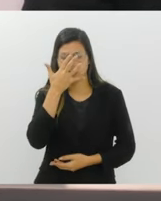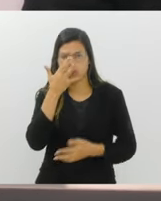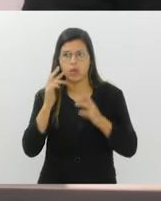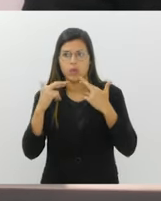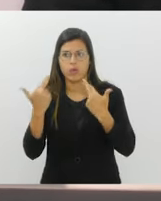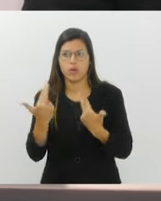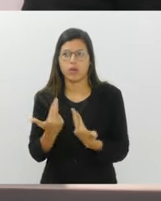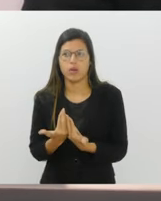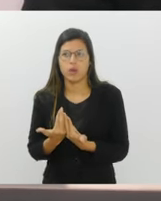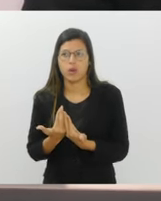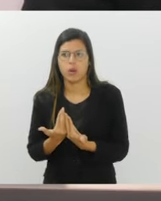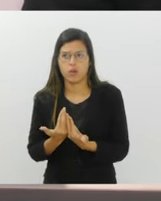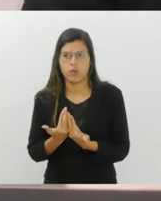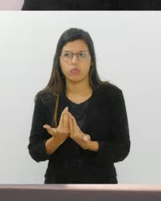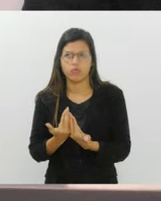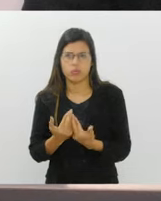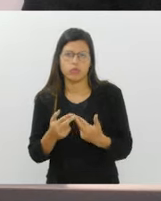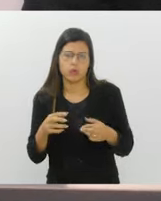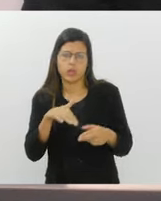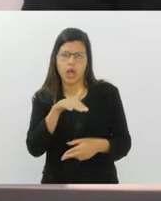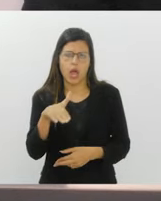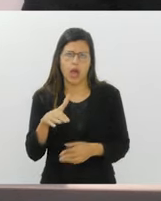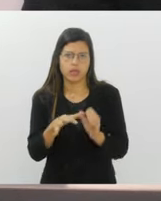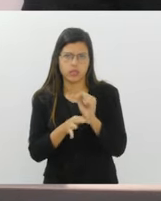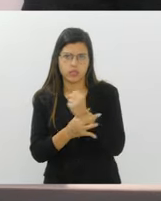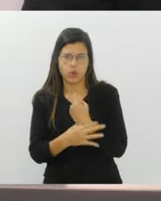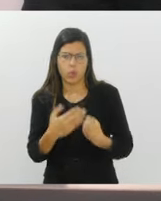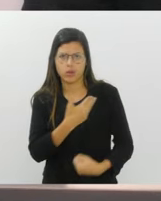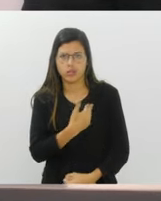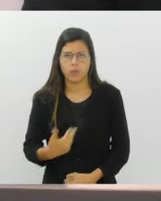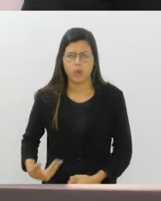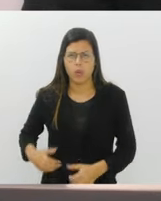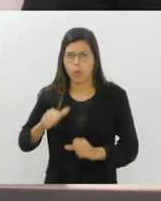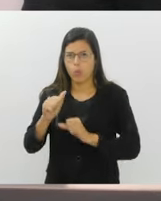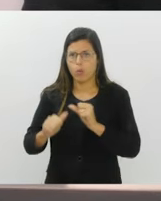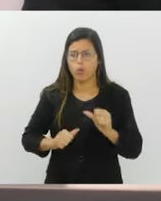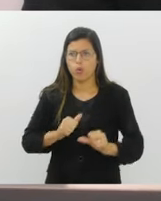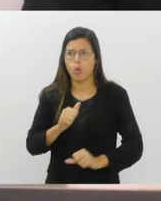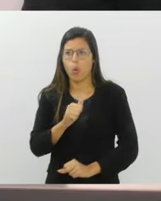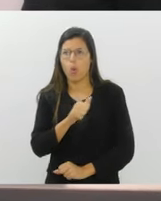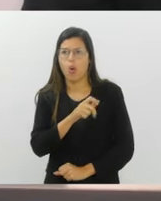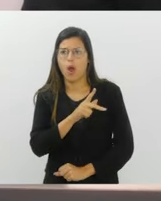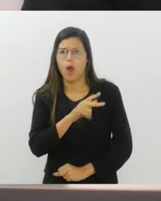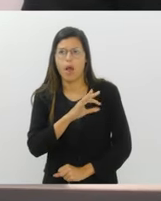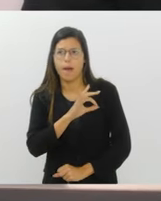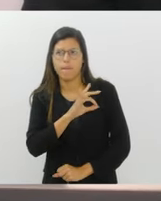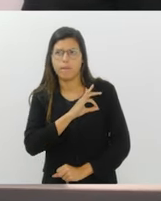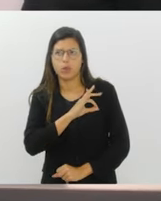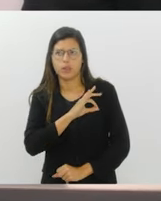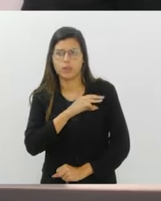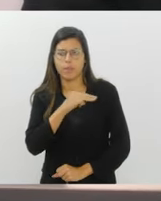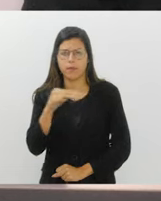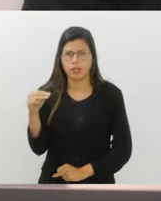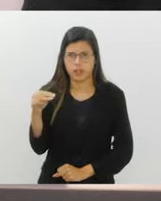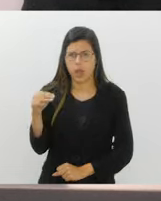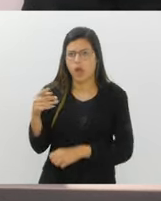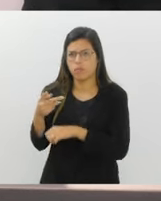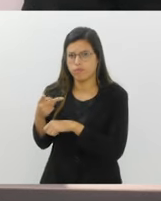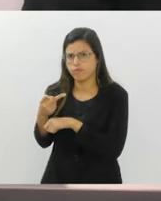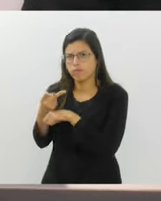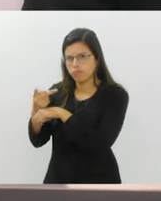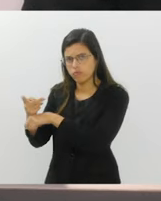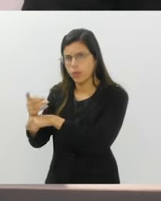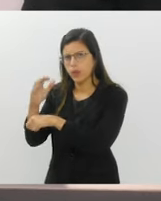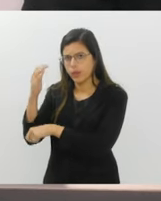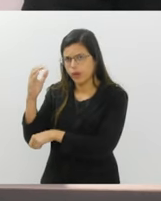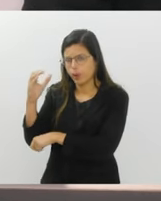terem uma ideia, eu, como sou da segurança pública, quando mudou o comando da Polícia Militar, Renan, eu fui lá em Niterói, no Coronel Dantas, falei,